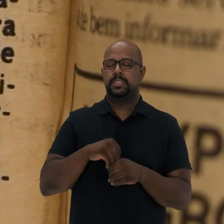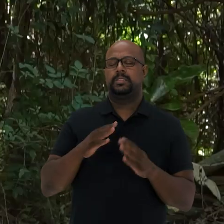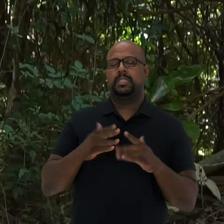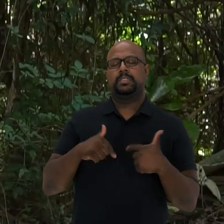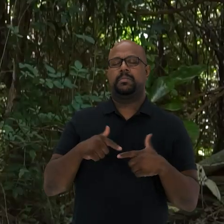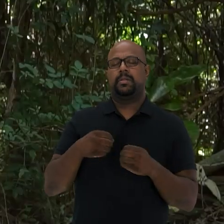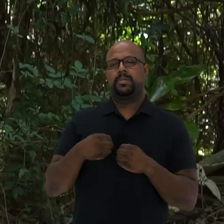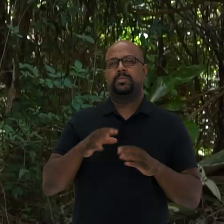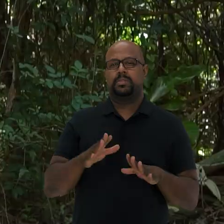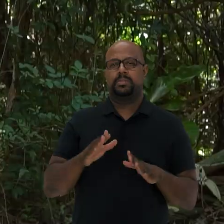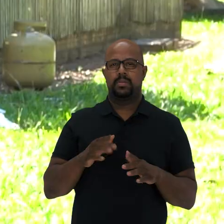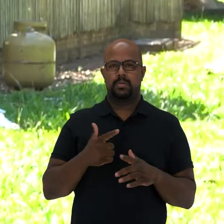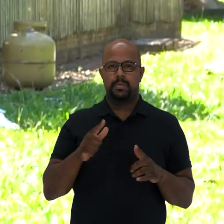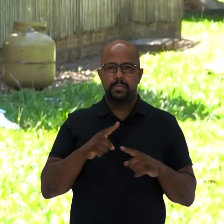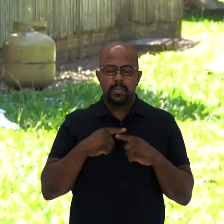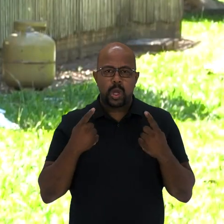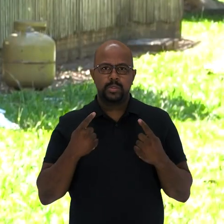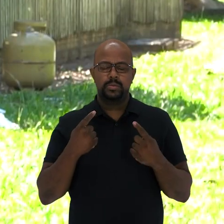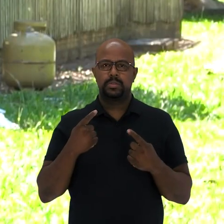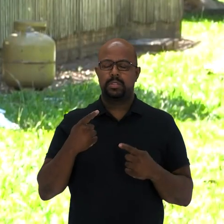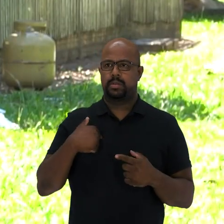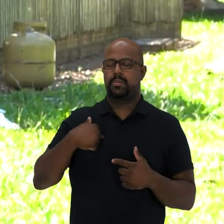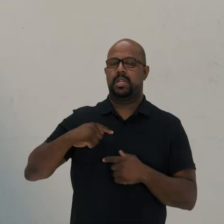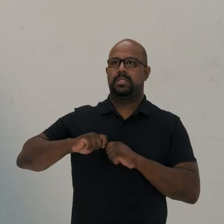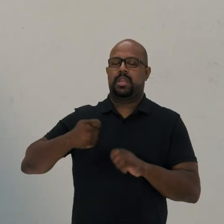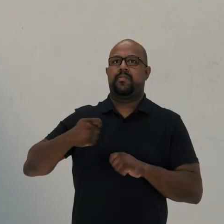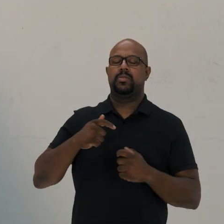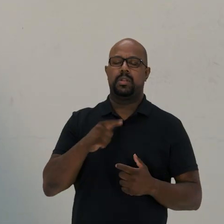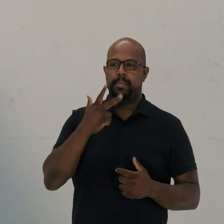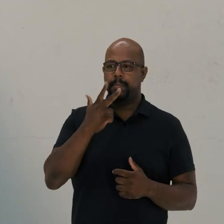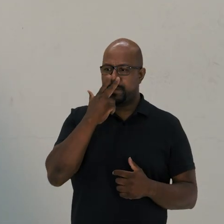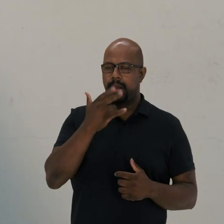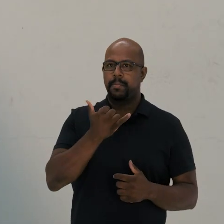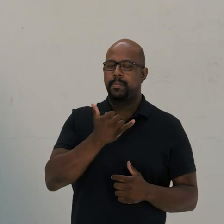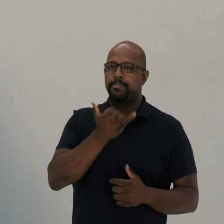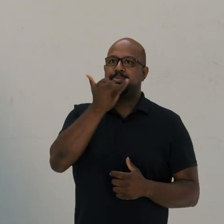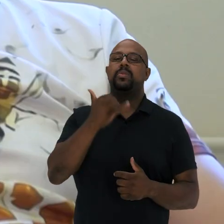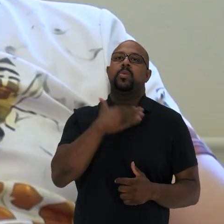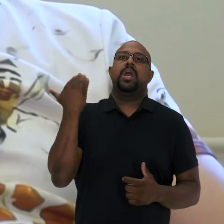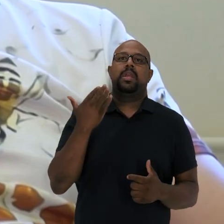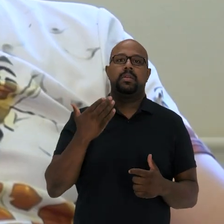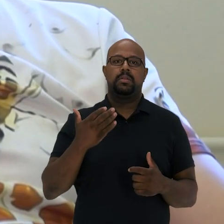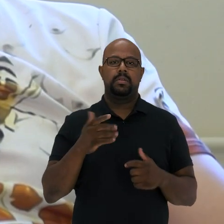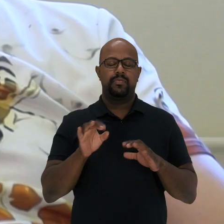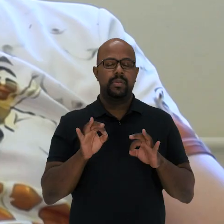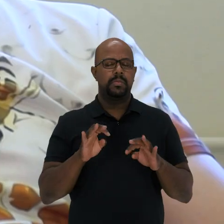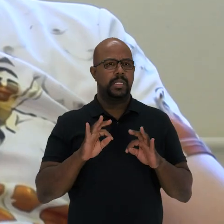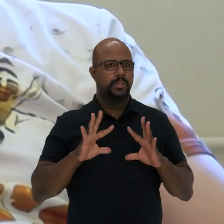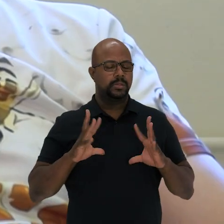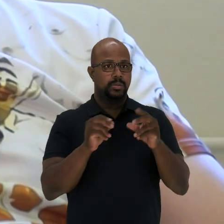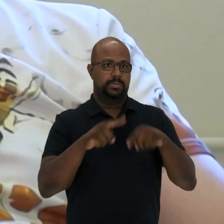faleceu em casa trabalhando no escritório. Tá ele morto? Infartou? Ele morreu de repente. Foi assim,